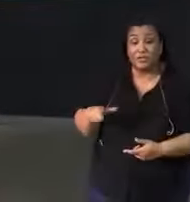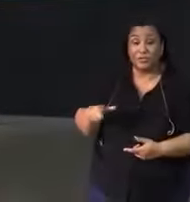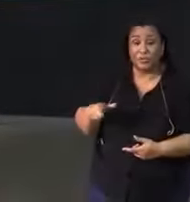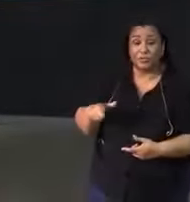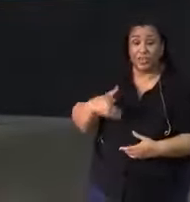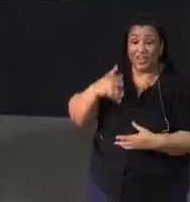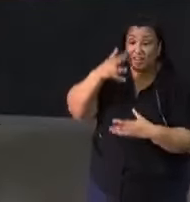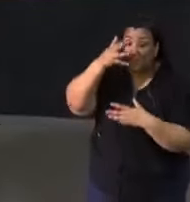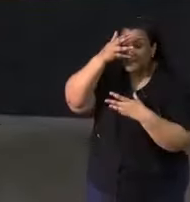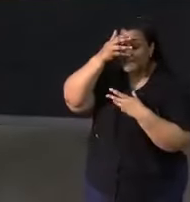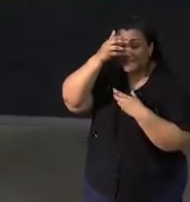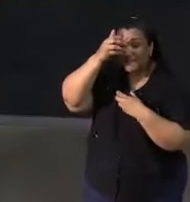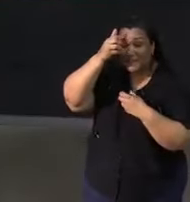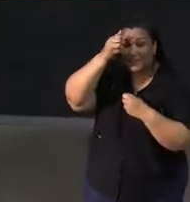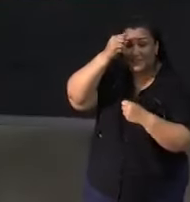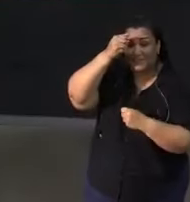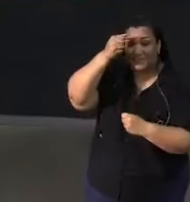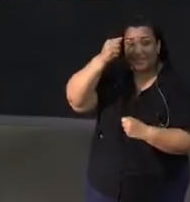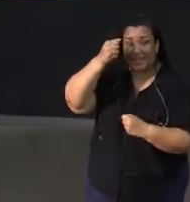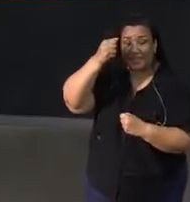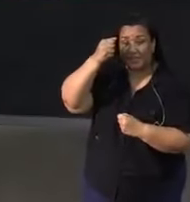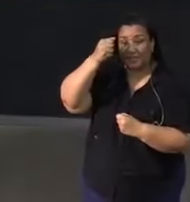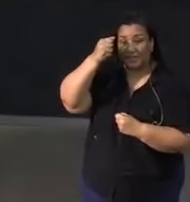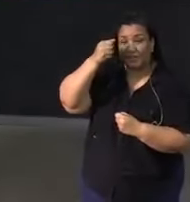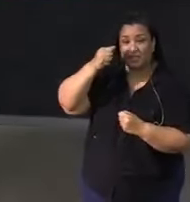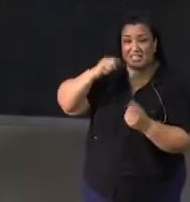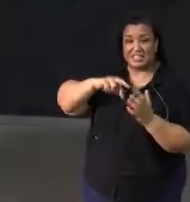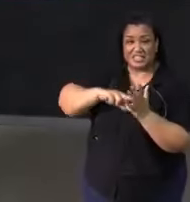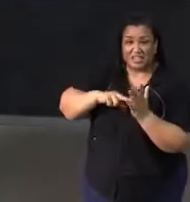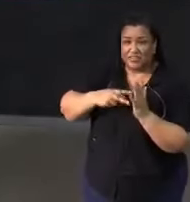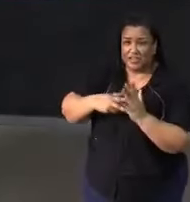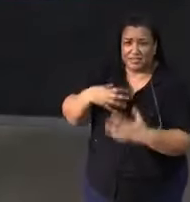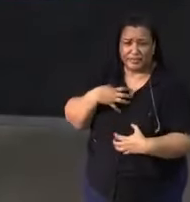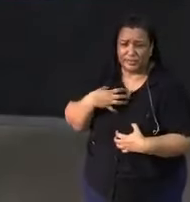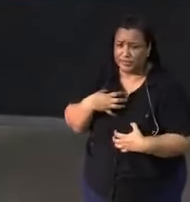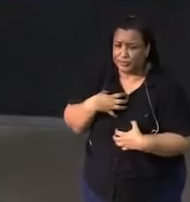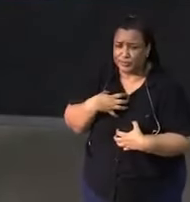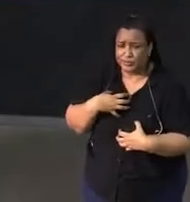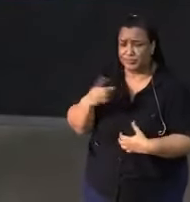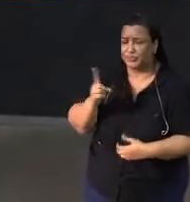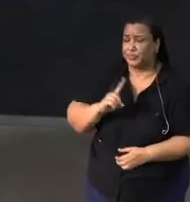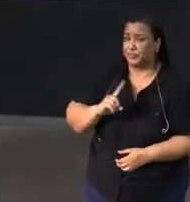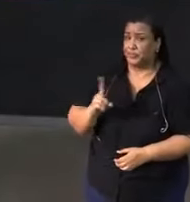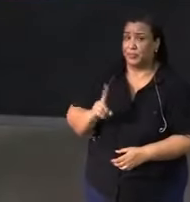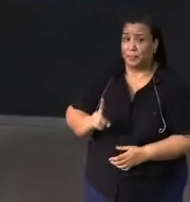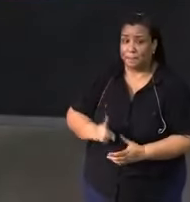Fé não tem a ver com sentir.